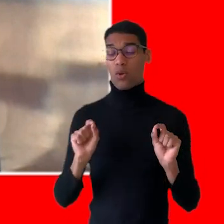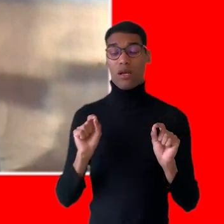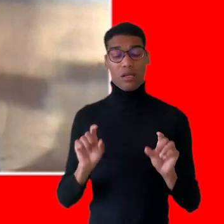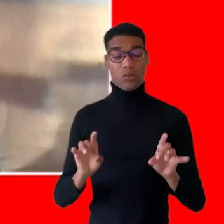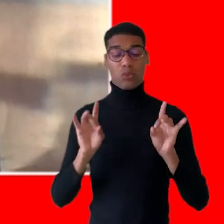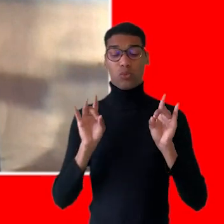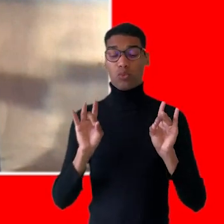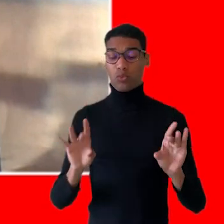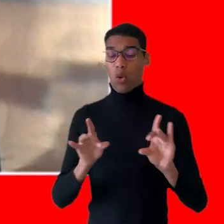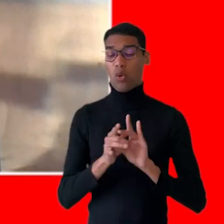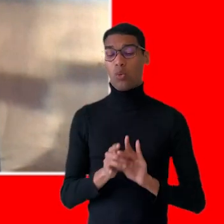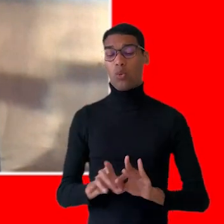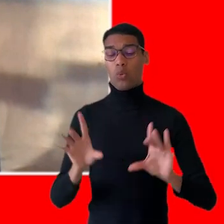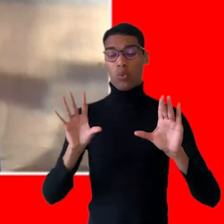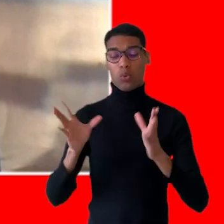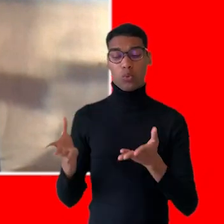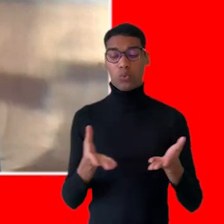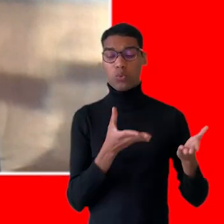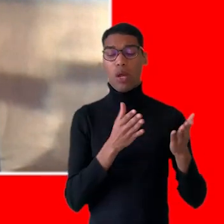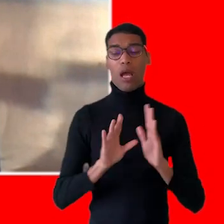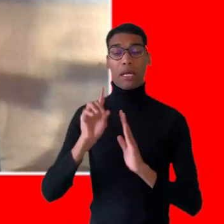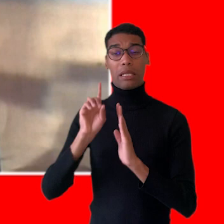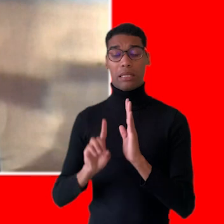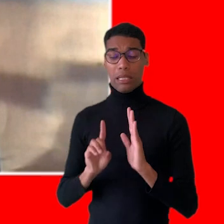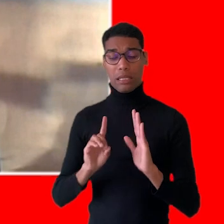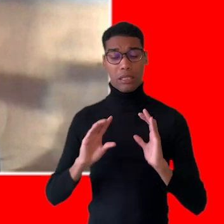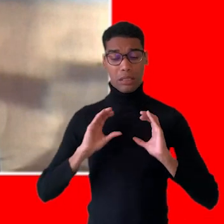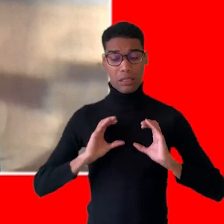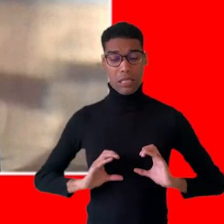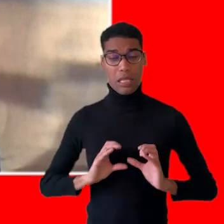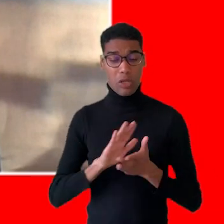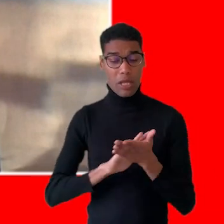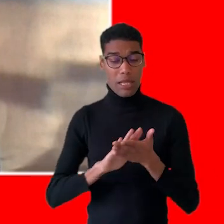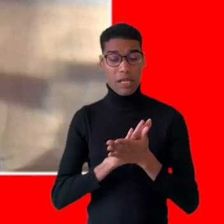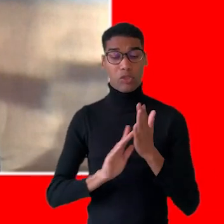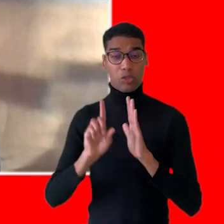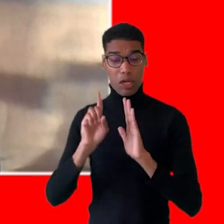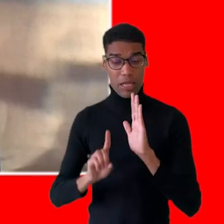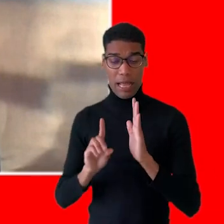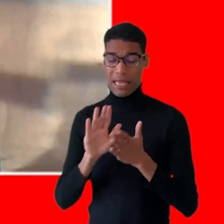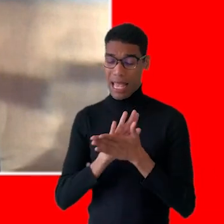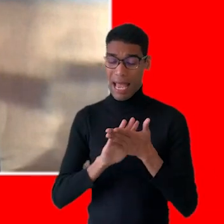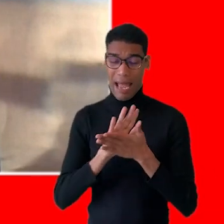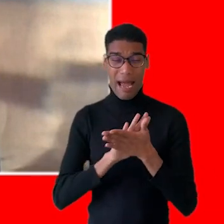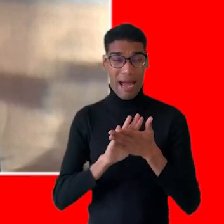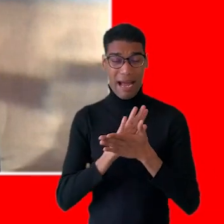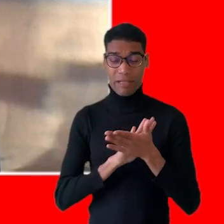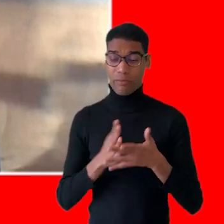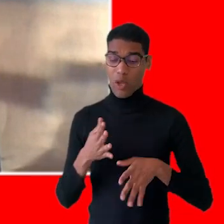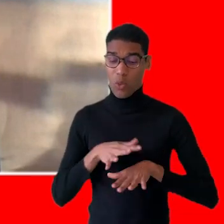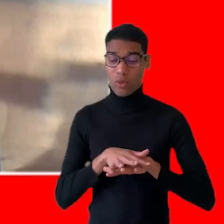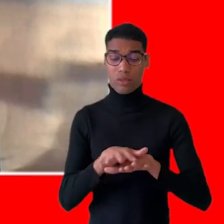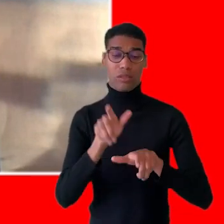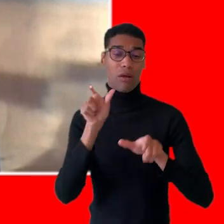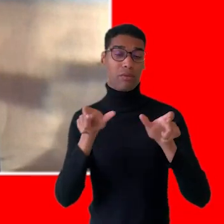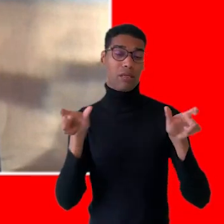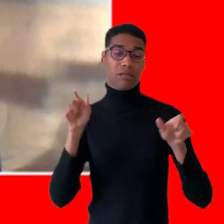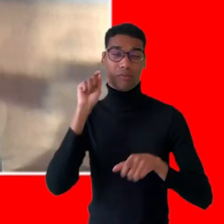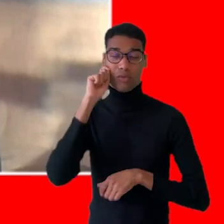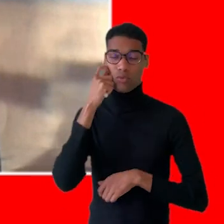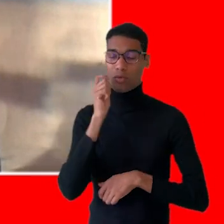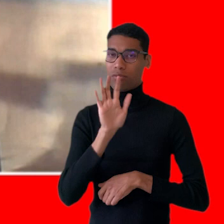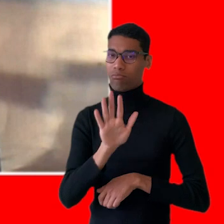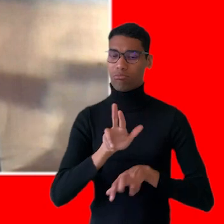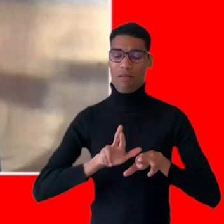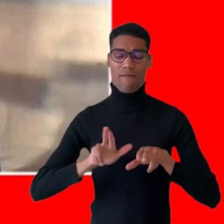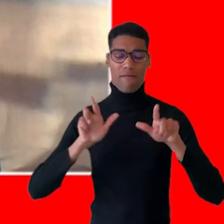simplesmente um ato, né, de liberdade que não garantia cidadania, que não garantia direitos, que não garantia inclusão da população,